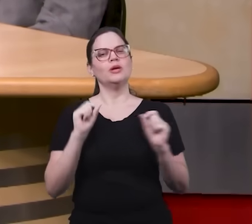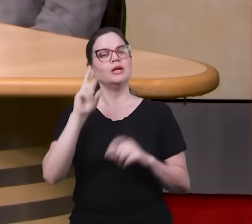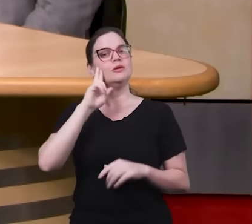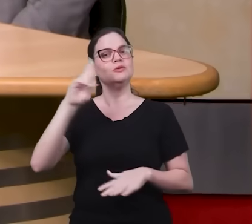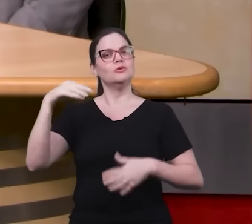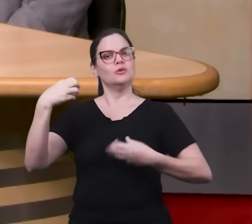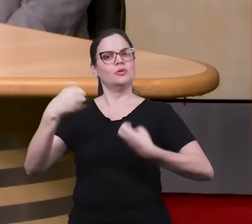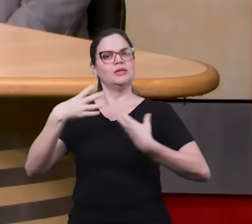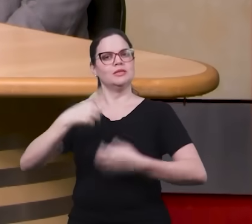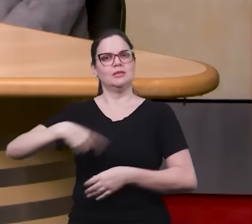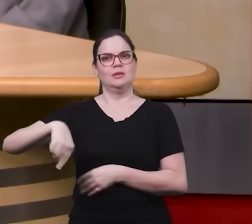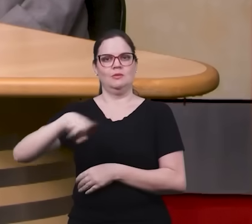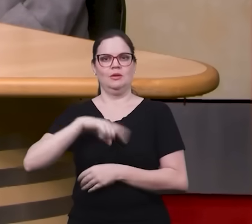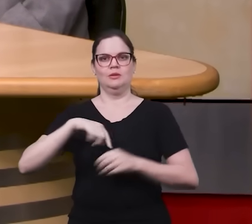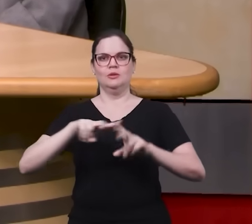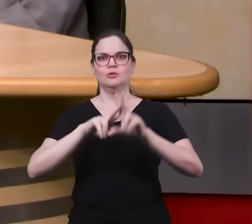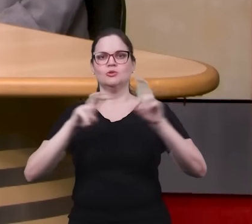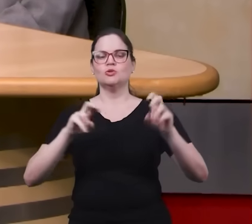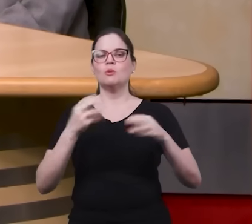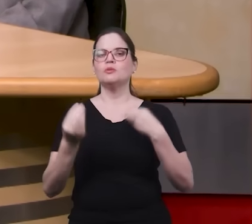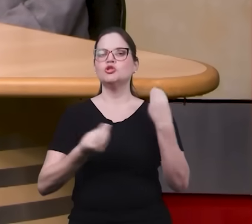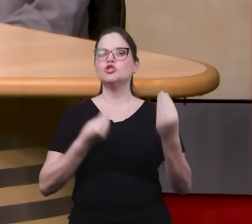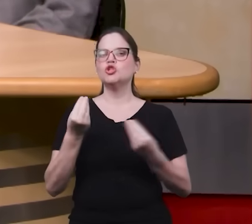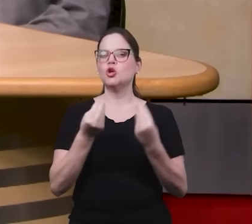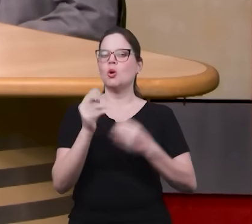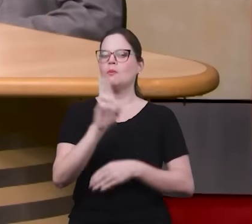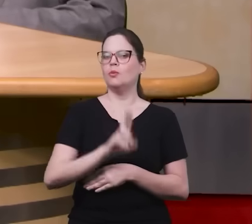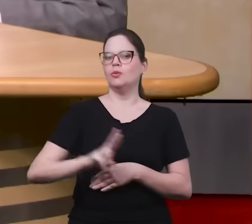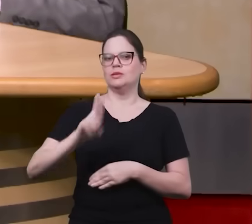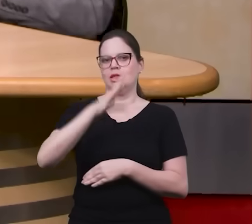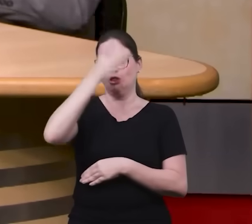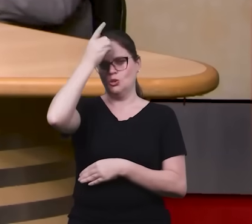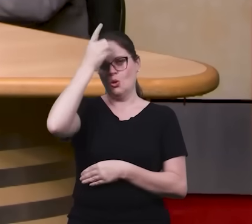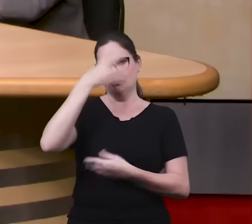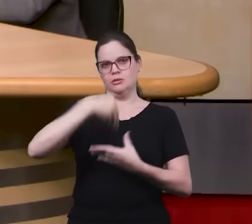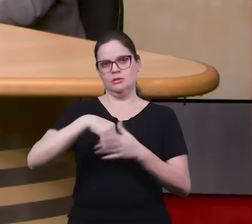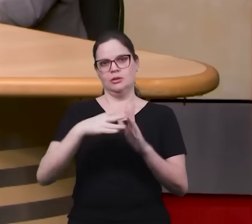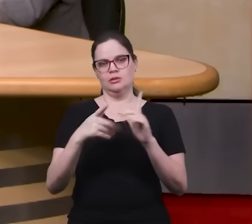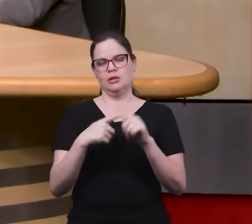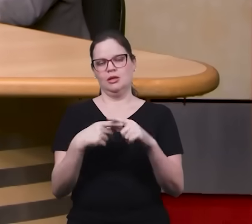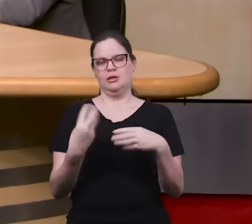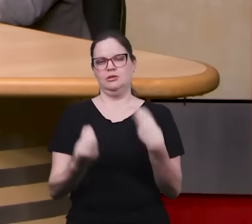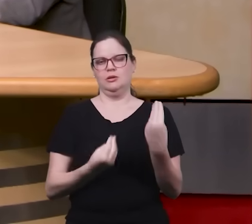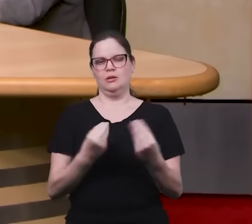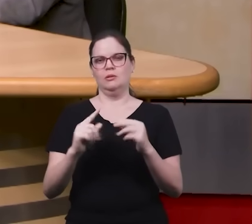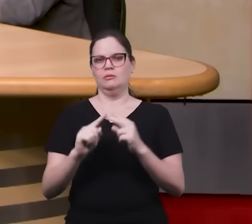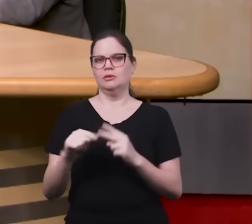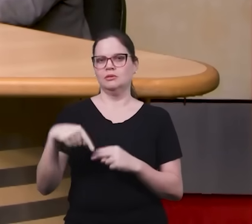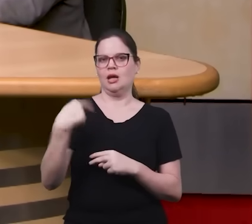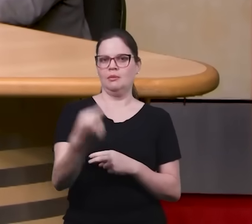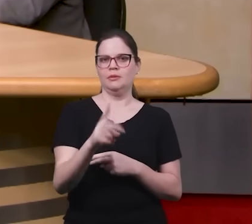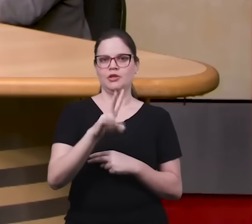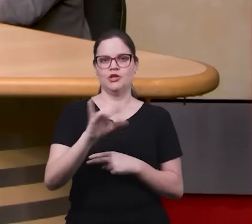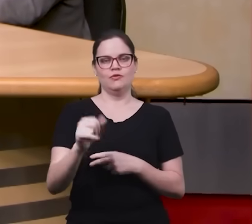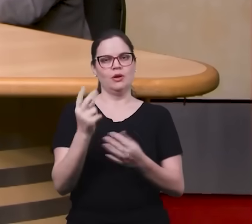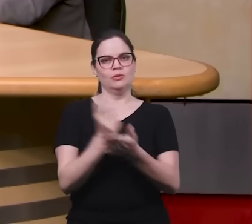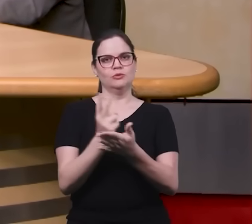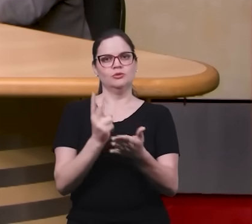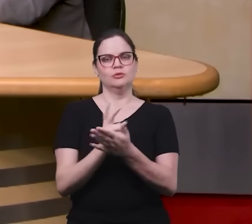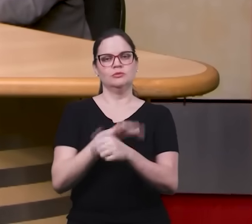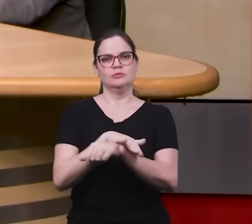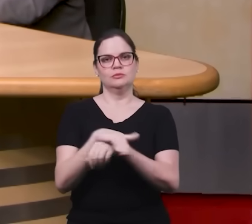nos ensinou com relação ao uso dos dons na vida da igreja. Depois nós vamos continuar